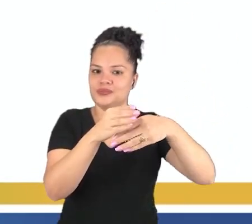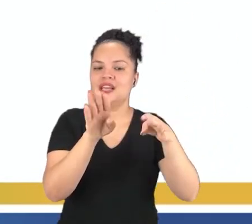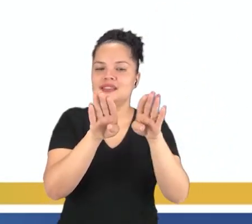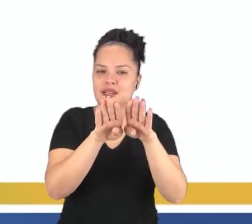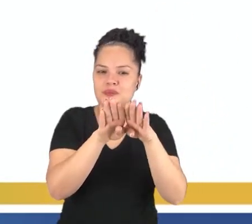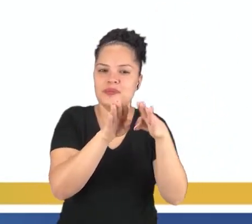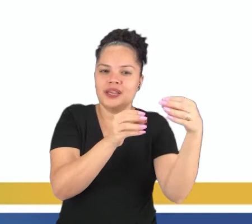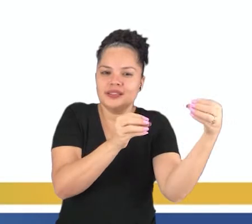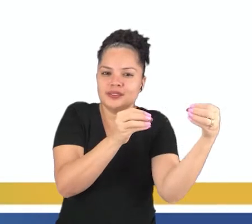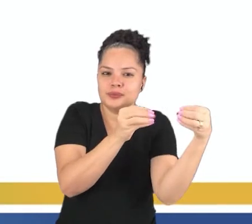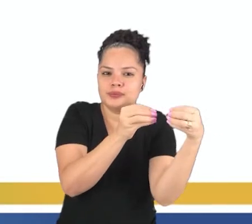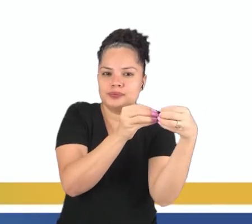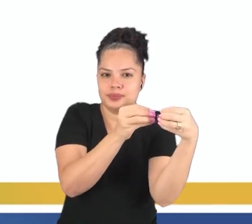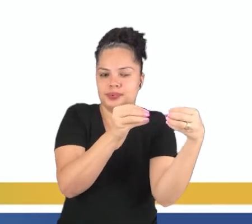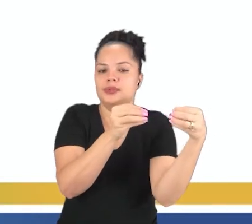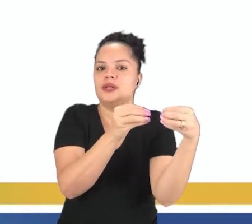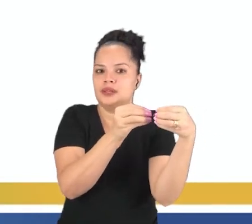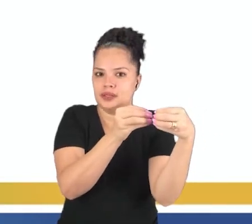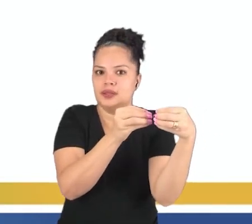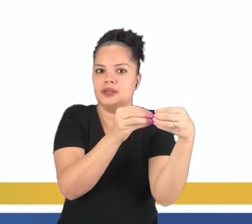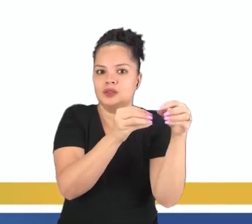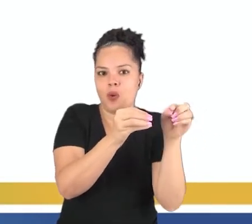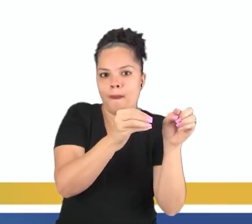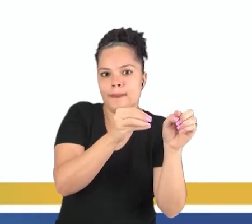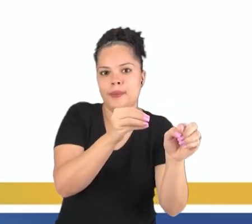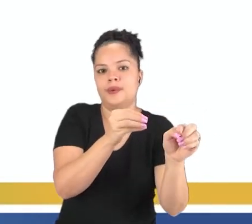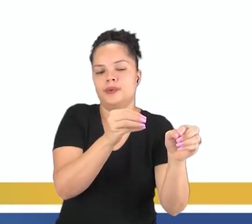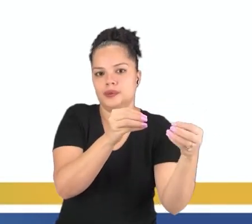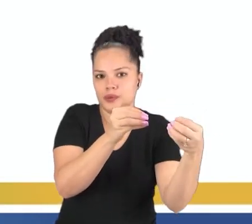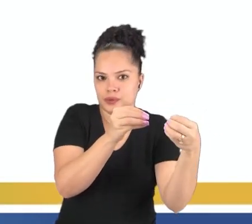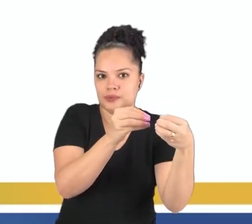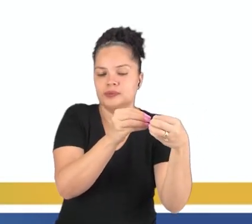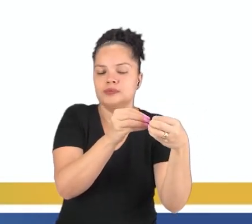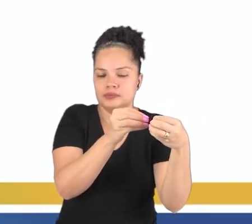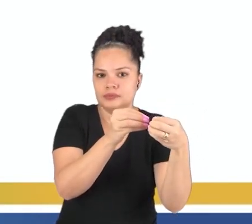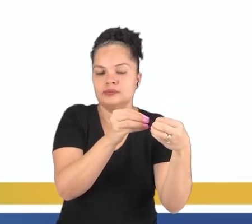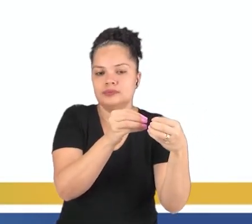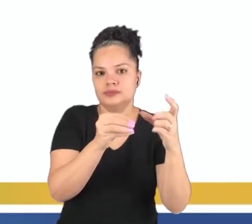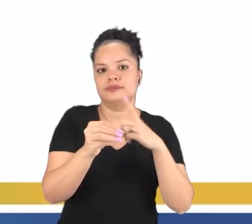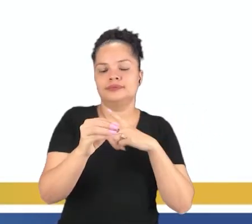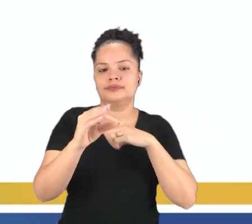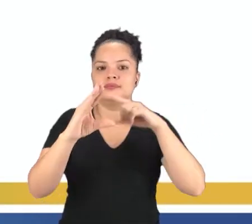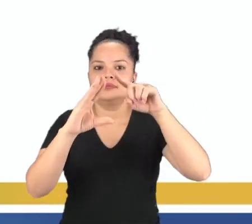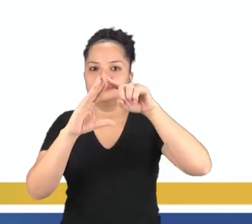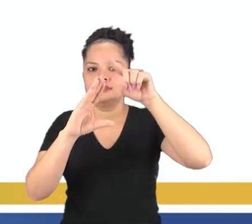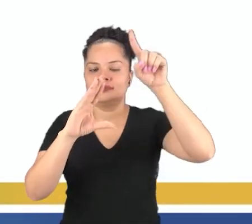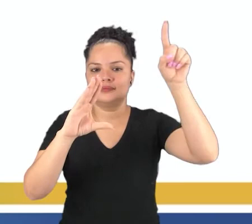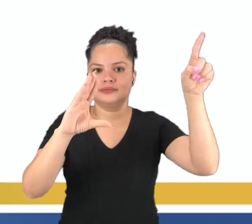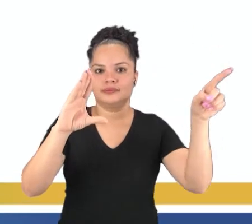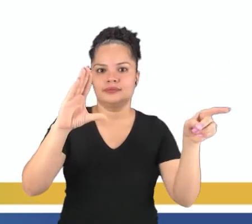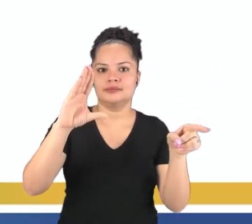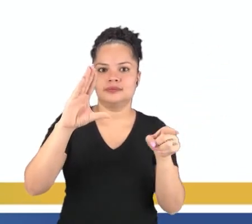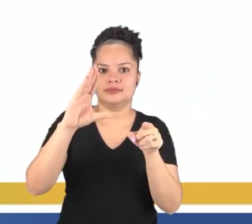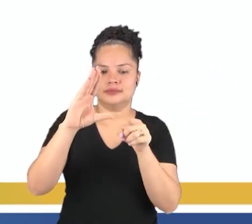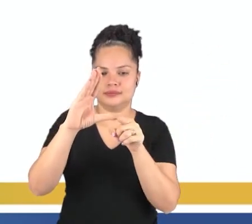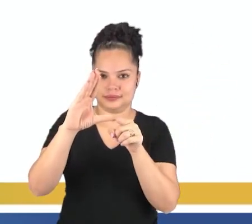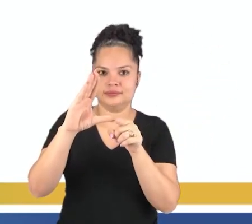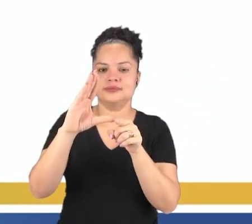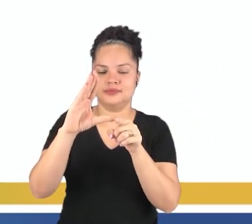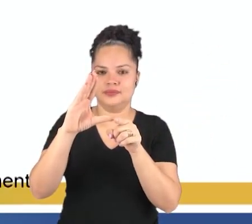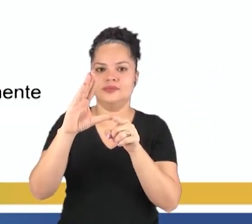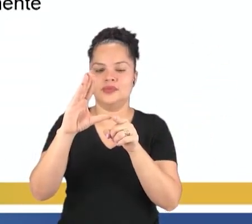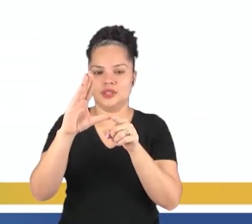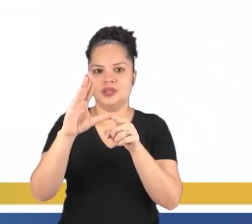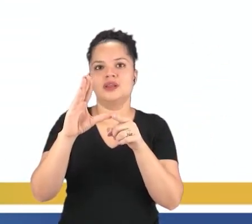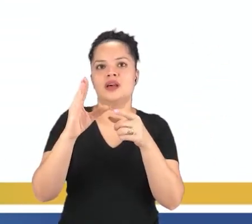também levemente, suavemente em um único ponto. Ou seja, elas possuem essas circunferências, elas possuem um único ponto em comum. Então, nesse